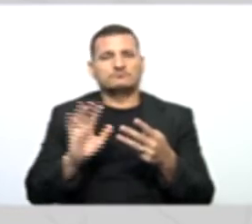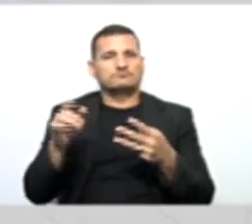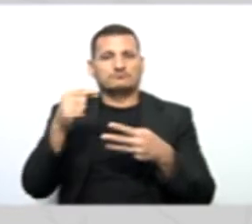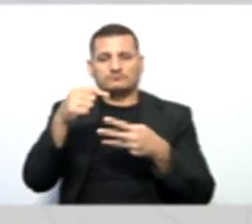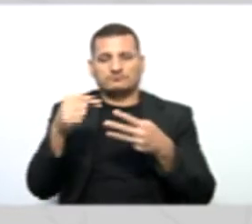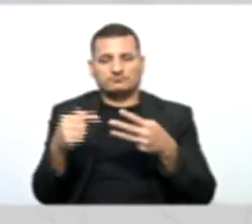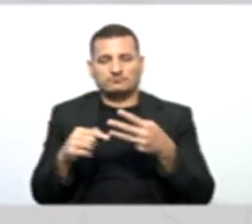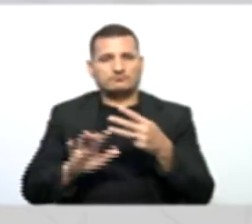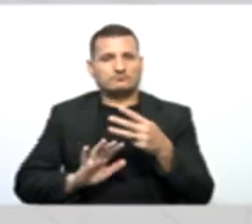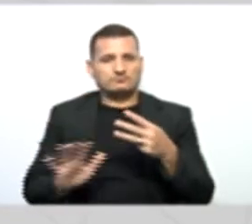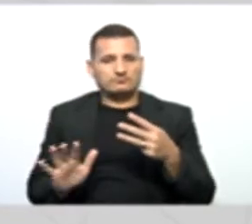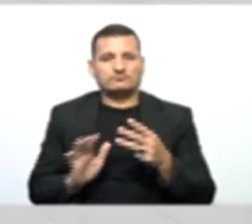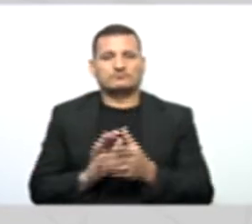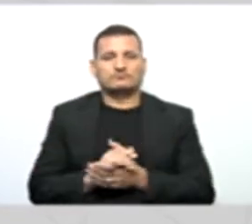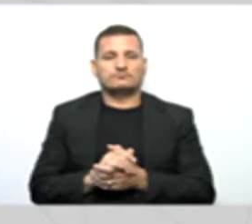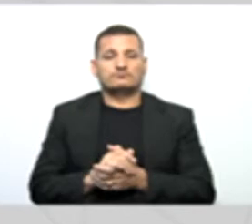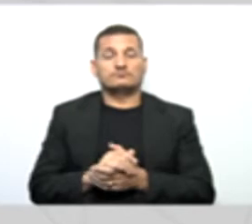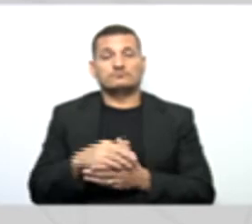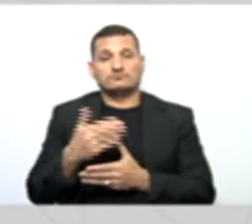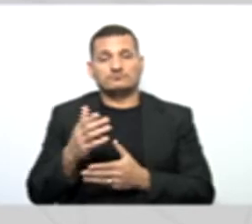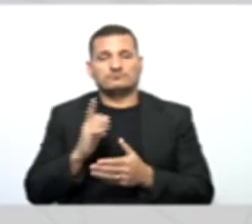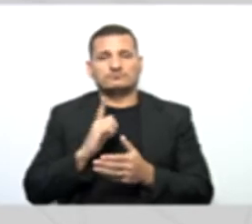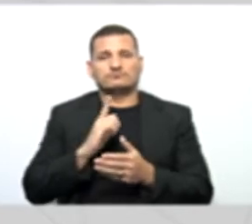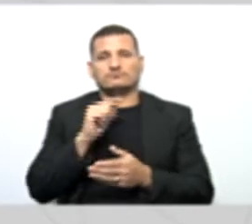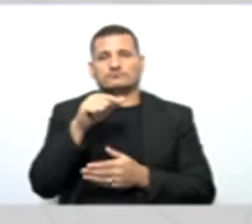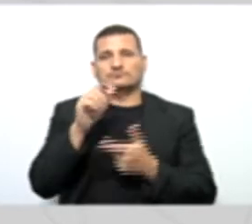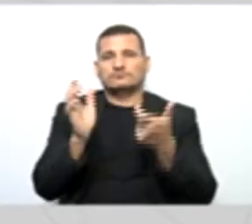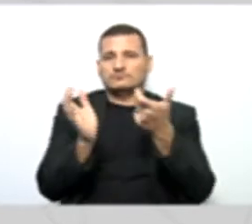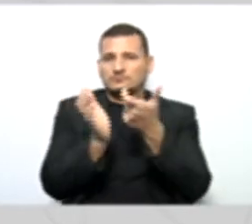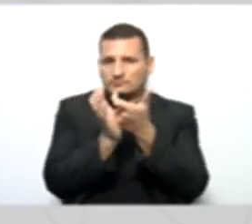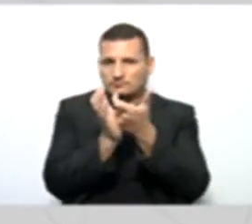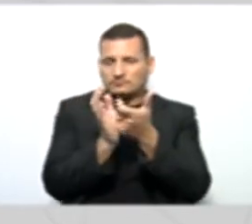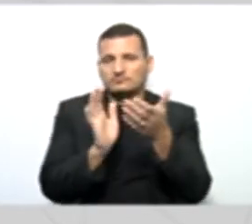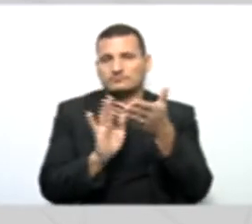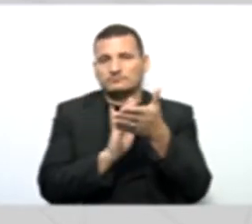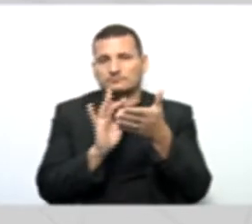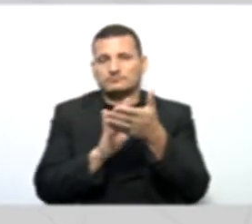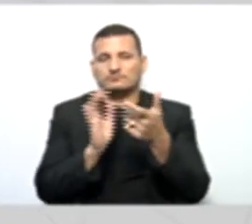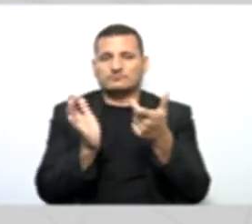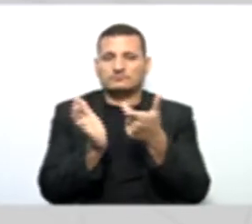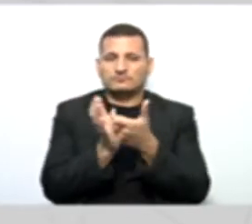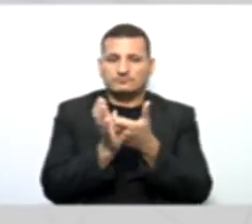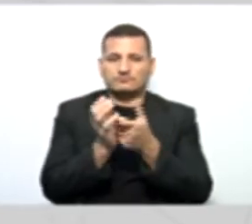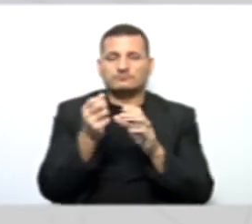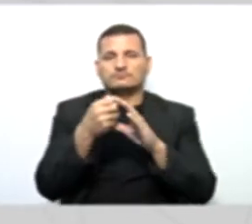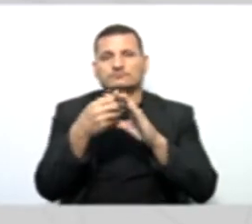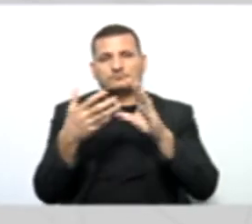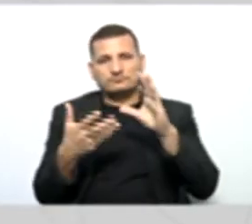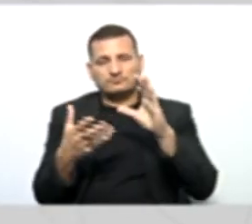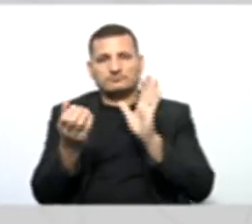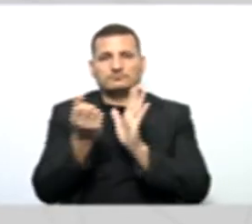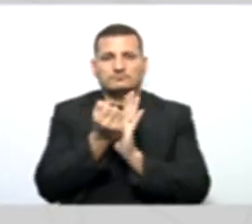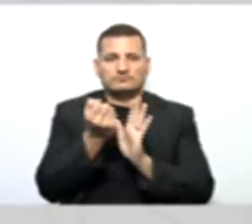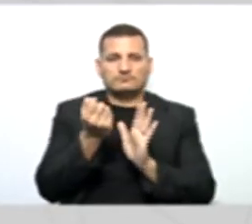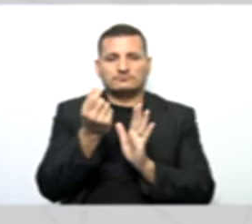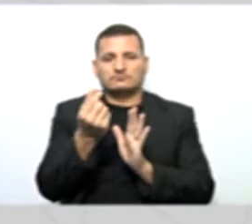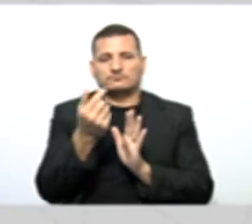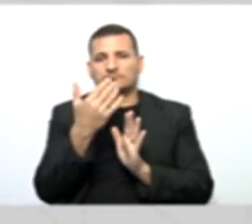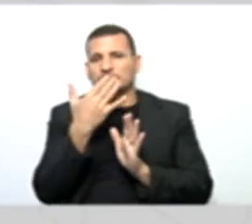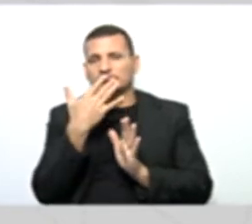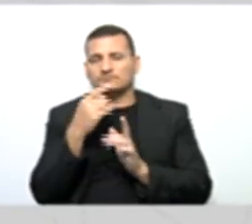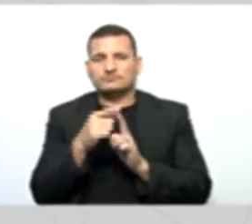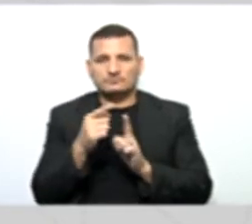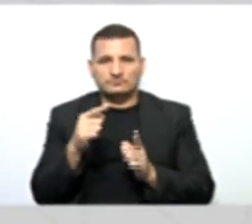aqui. Então, nós temos conceitualmente a nossa classe smartphone, com os atributos marca, preço, cor e